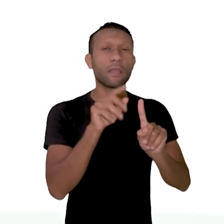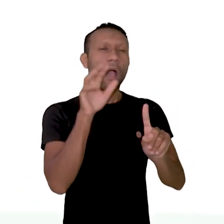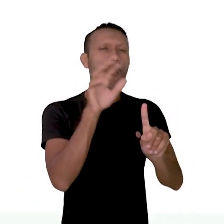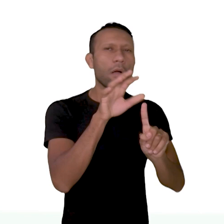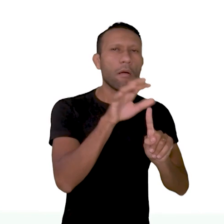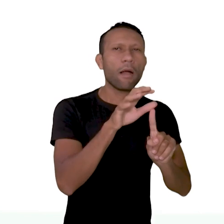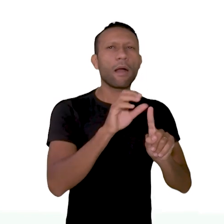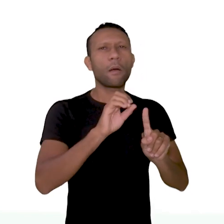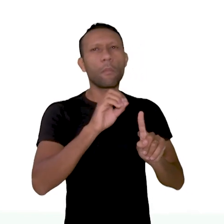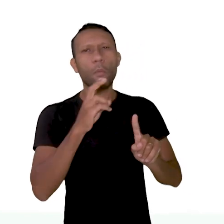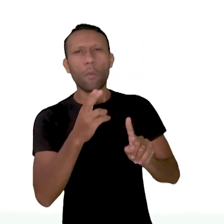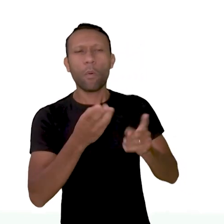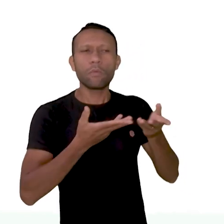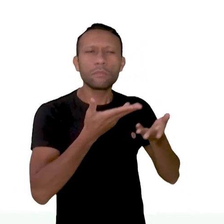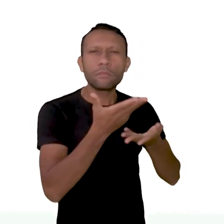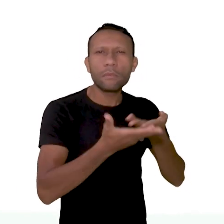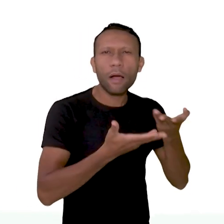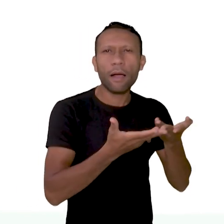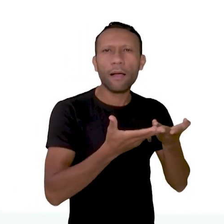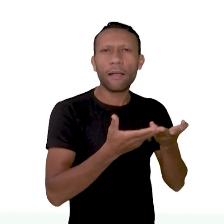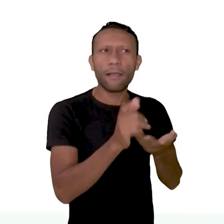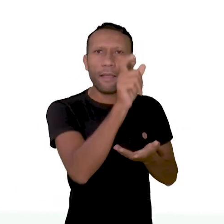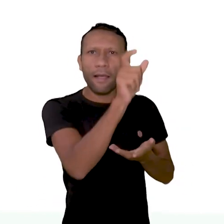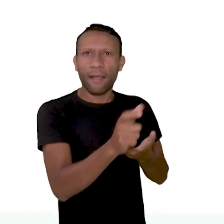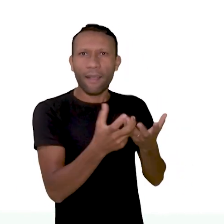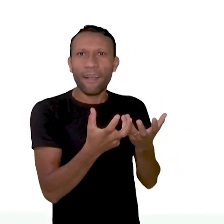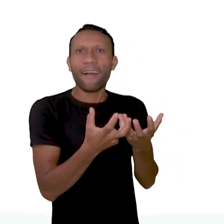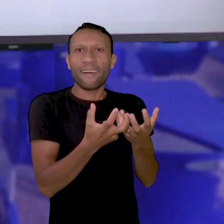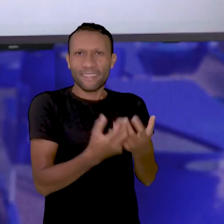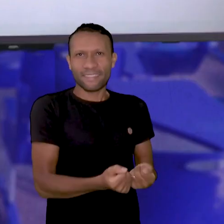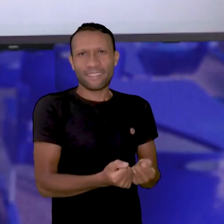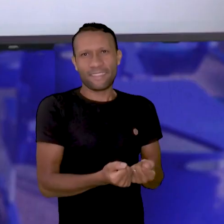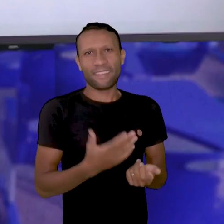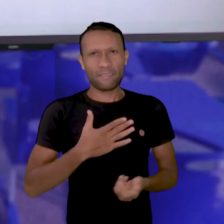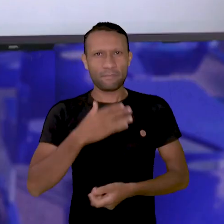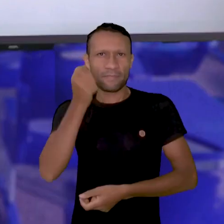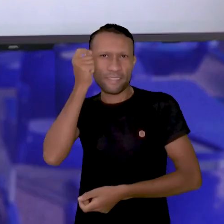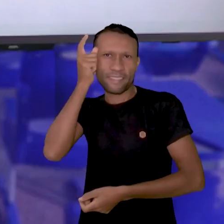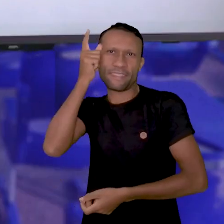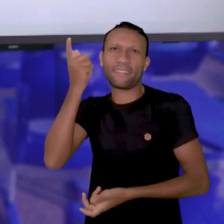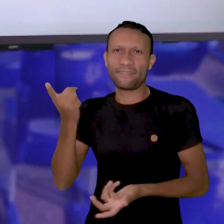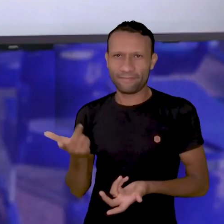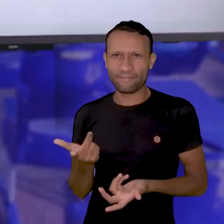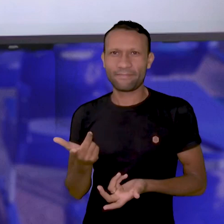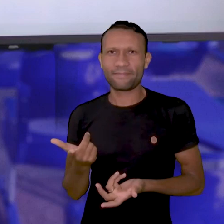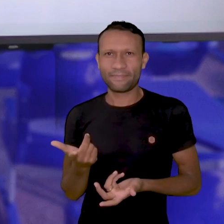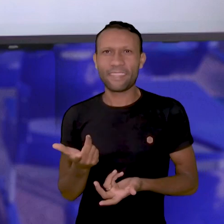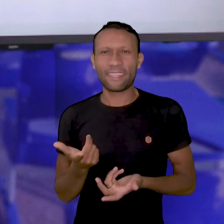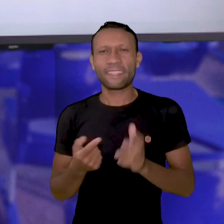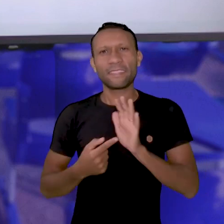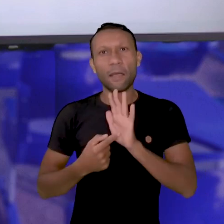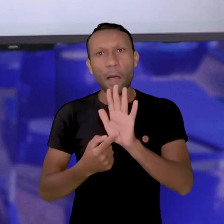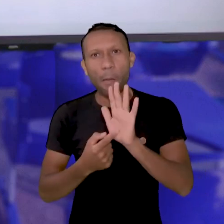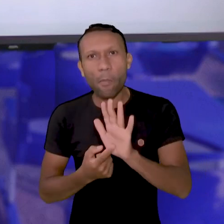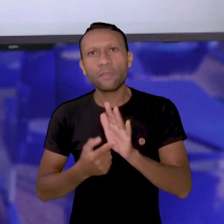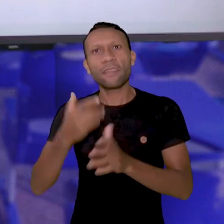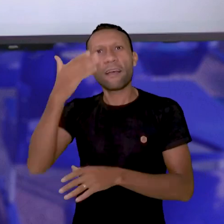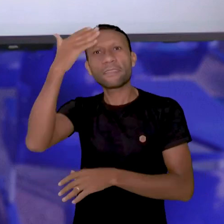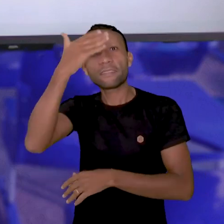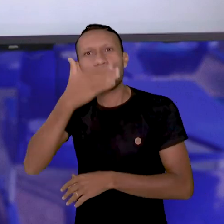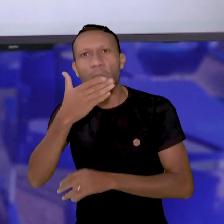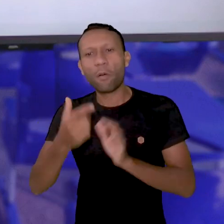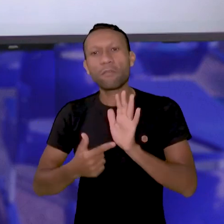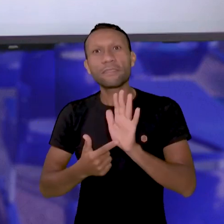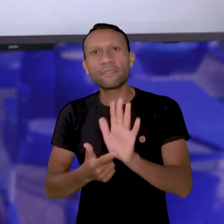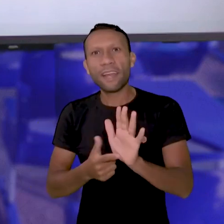ou ouve a acatar essas ideias. Tudo aquilo que a gente apresenta são ideias, né? E a gente vai levar com que as pessoas